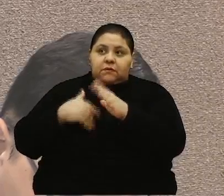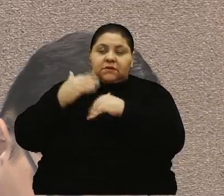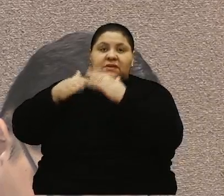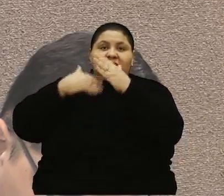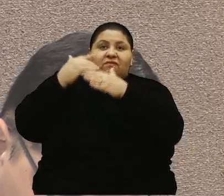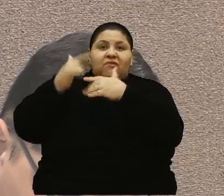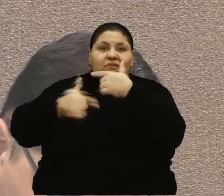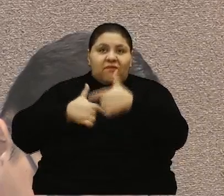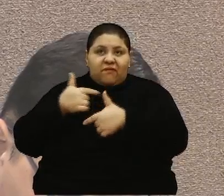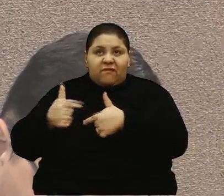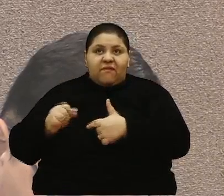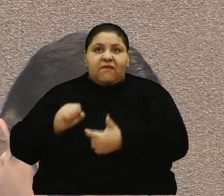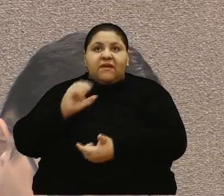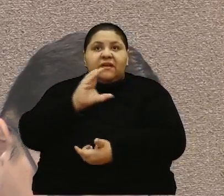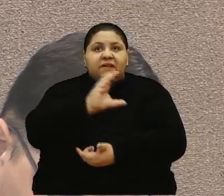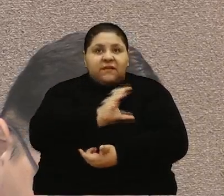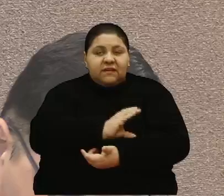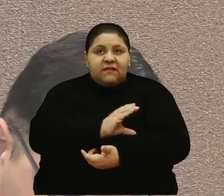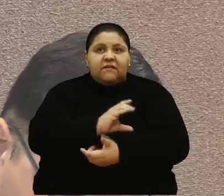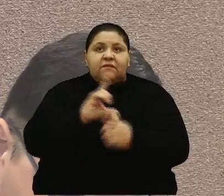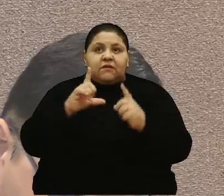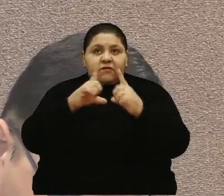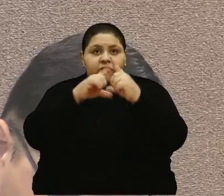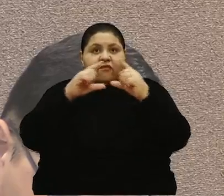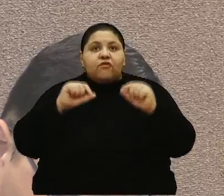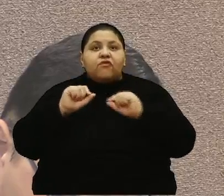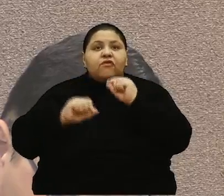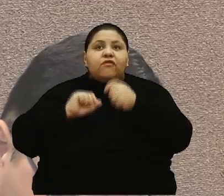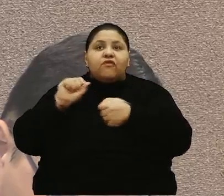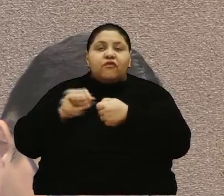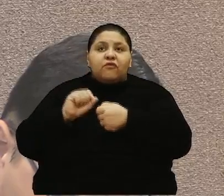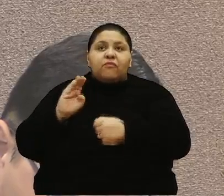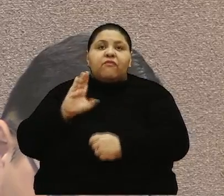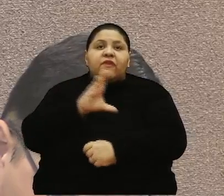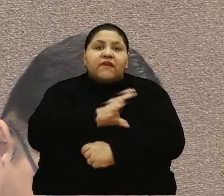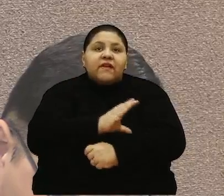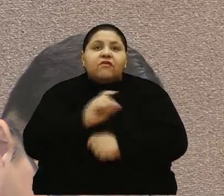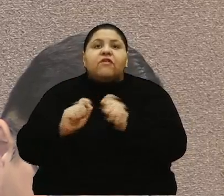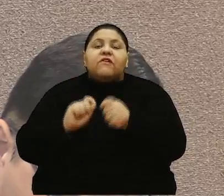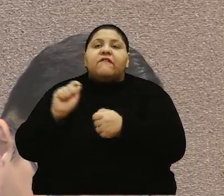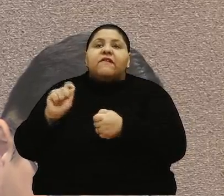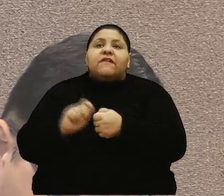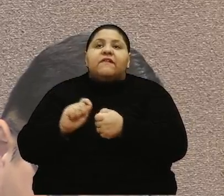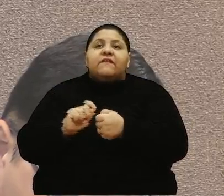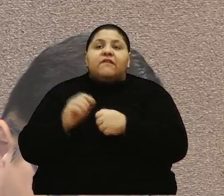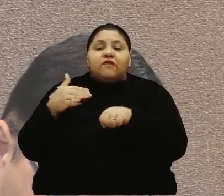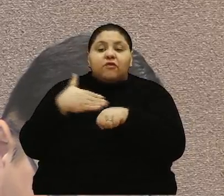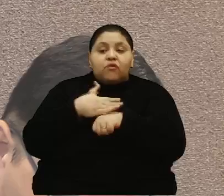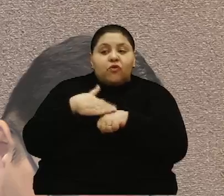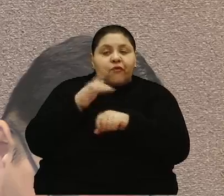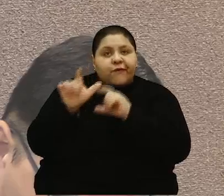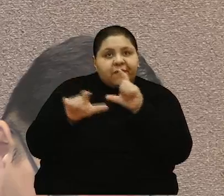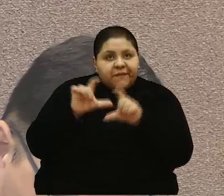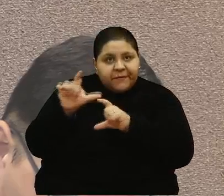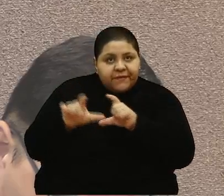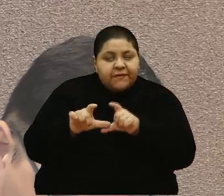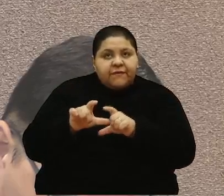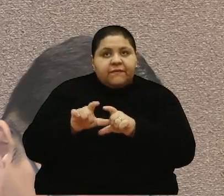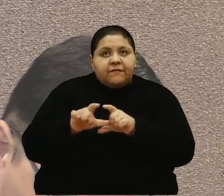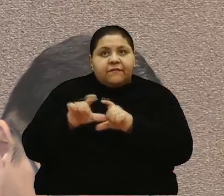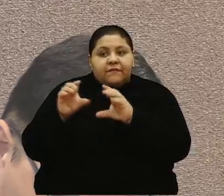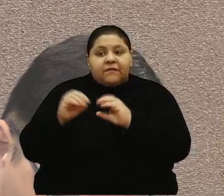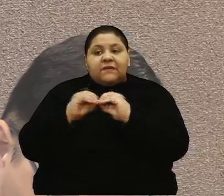emprego. Em Santa Catarina, Florianópolis, o que faz? Balneário Camboriú, o que faz? Conversa com essas pessoas, leva